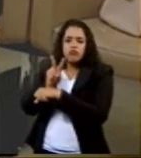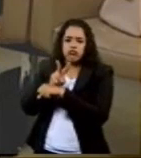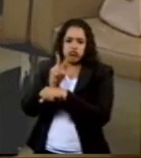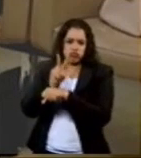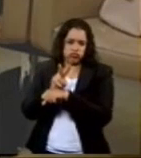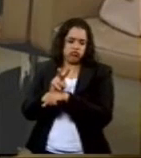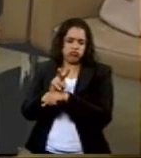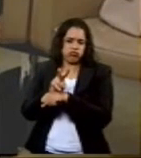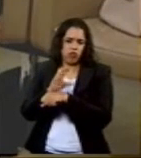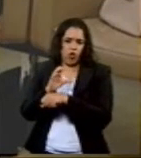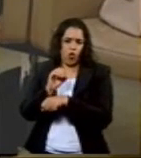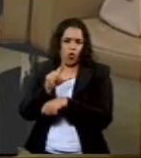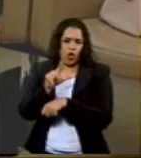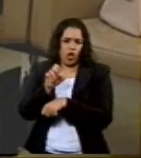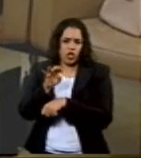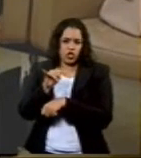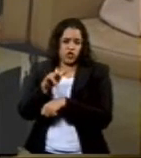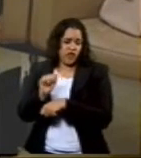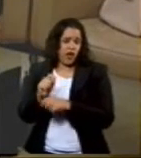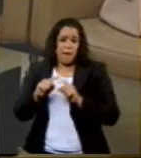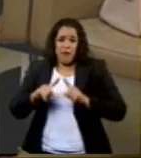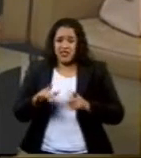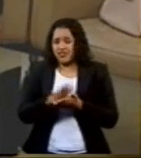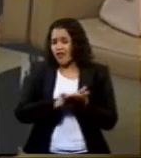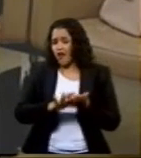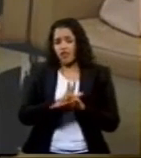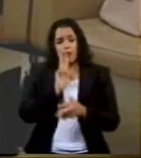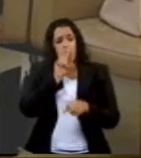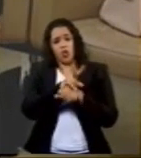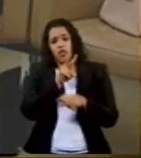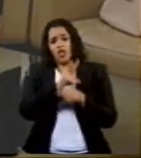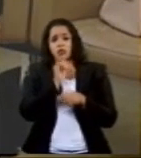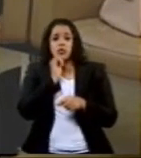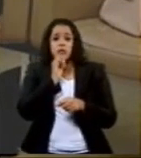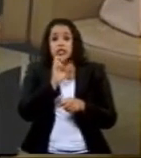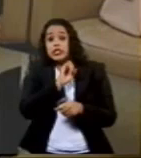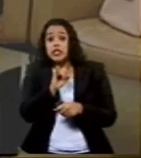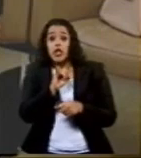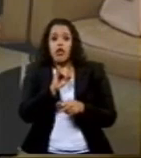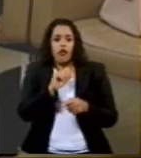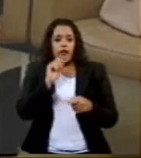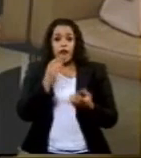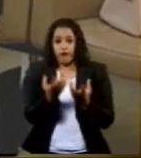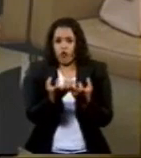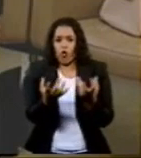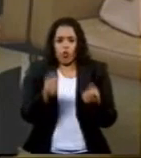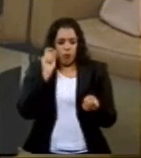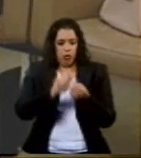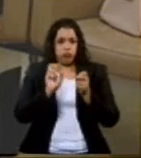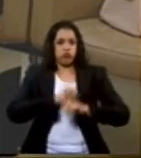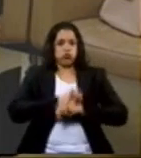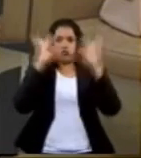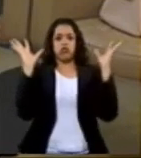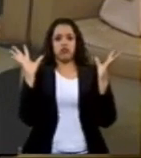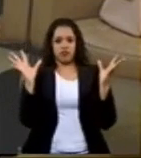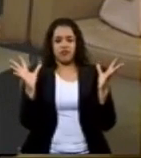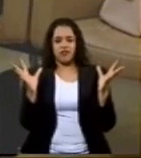nada protege um porto de uma explosão, como já aconteceu em Paranaguá.